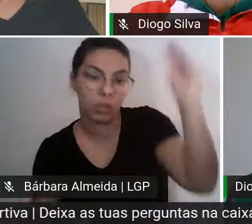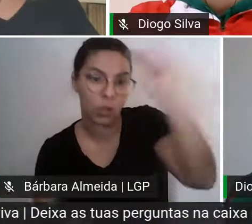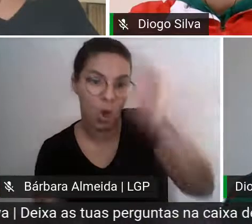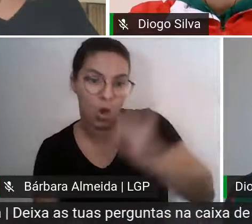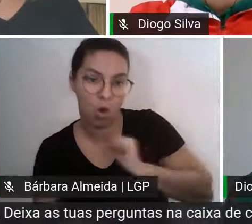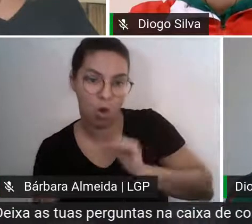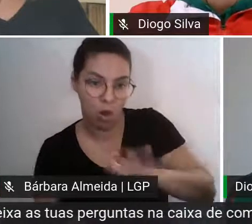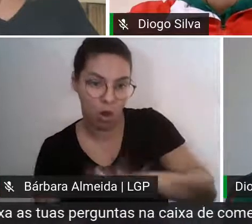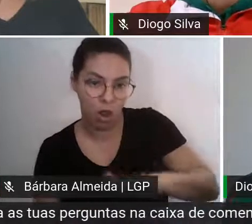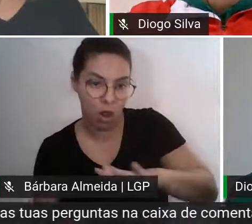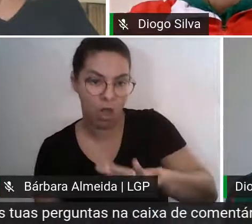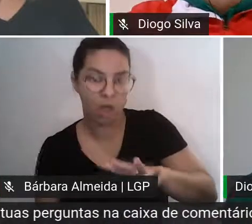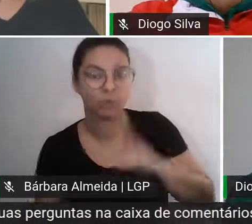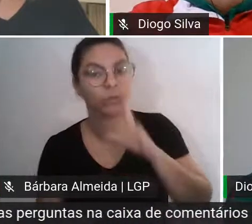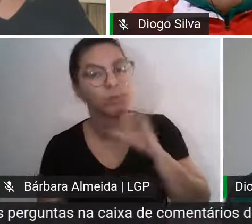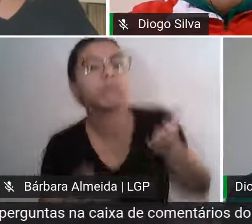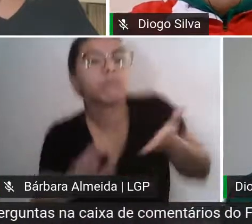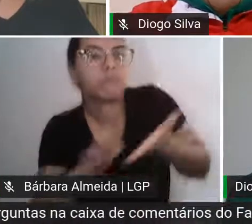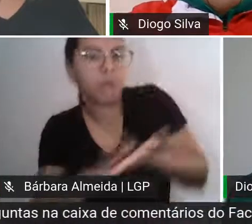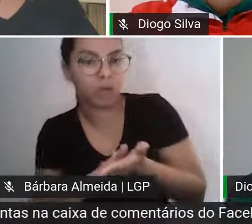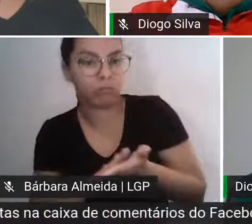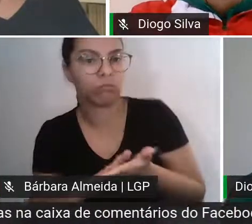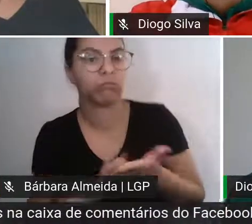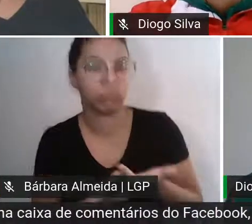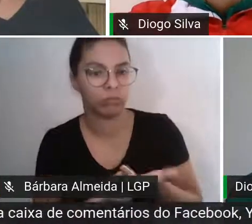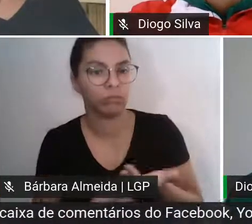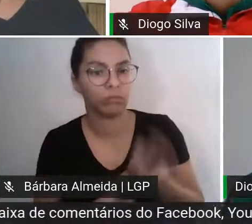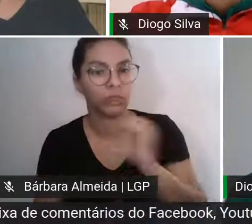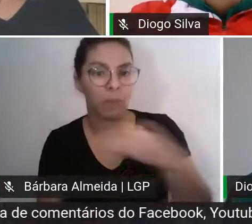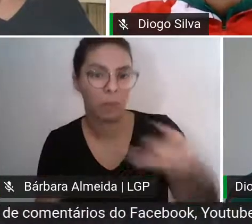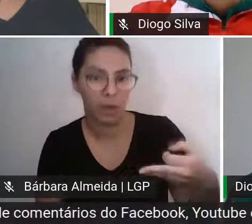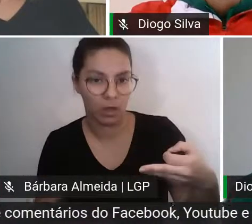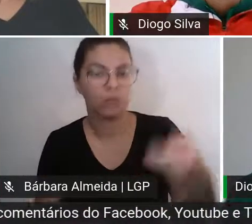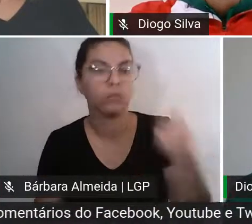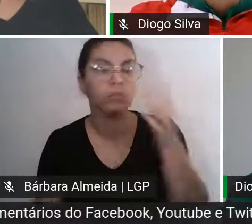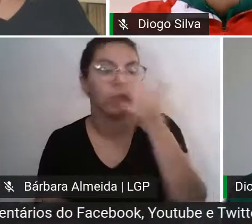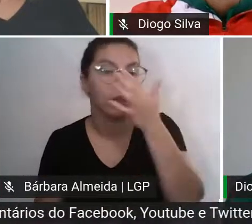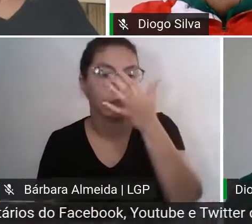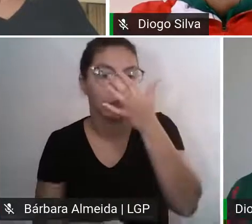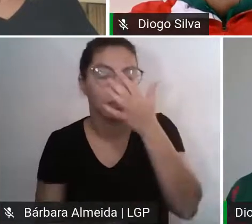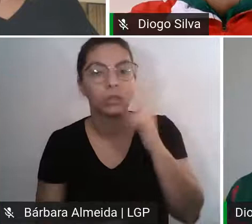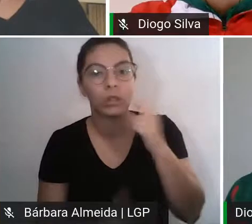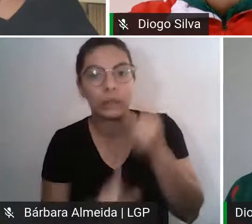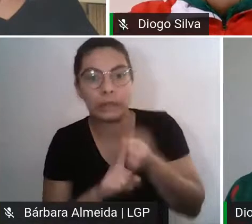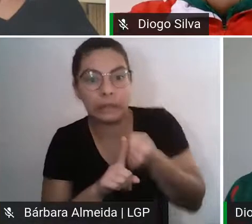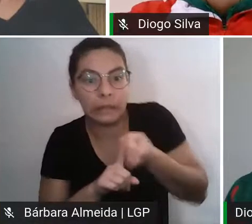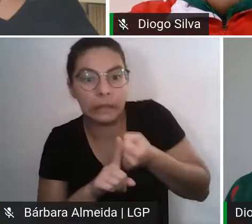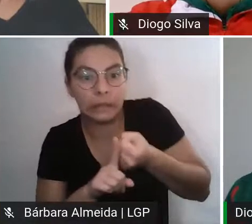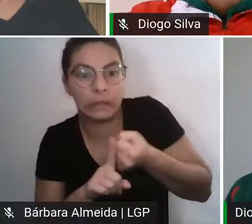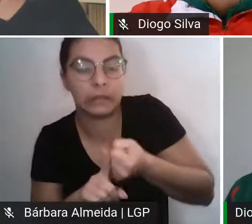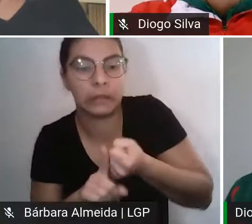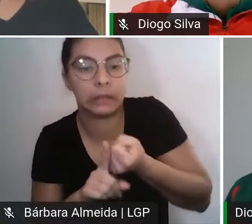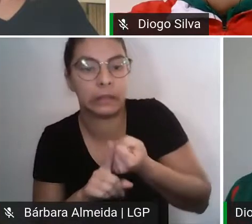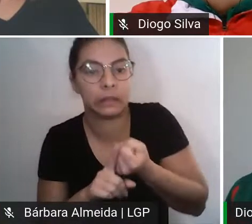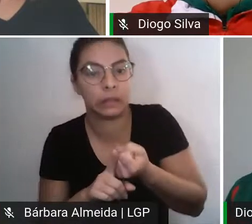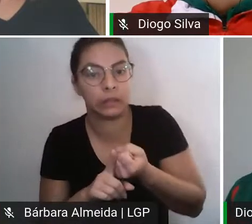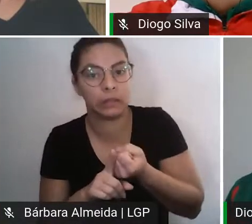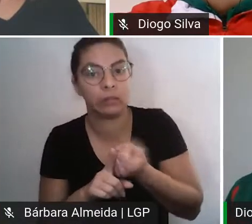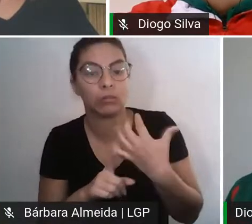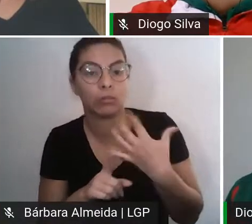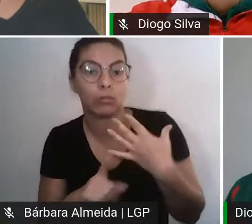paralímpico, até hoje, que neste momento estou a disputar o apuramento para os